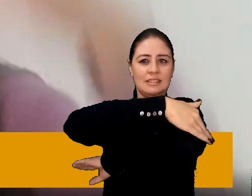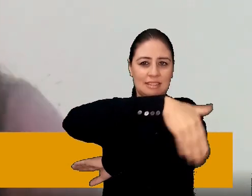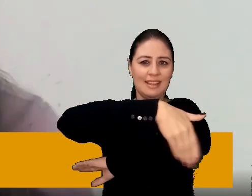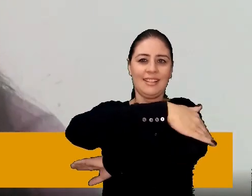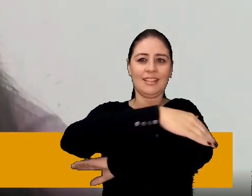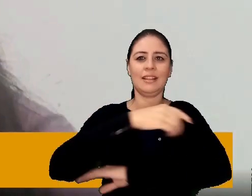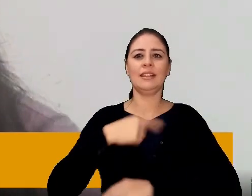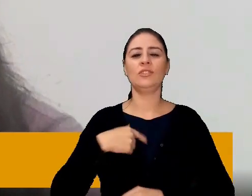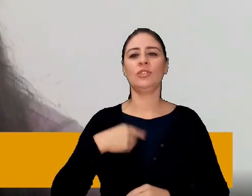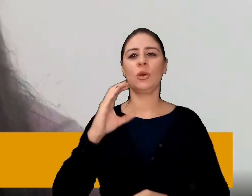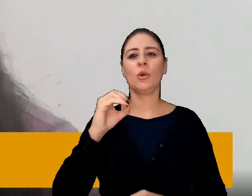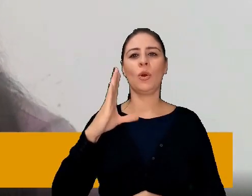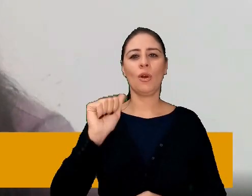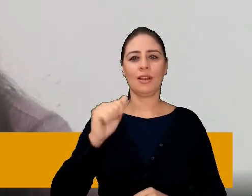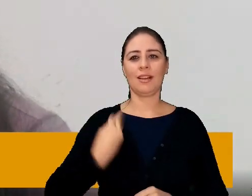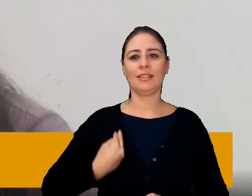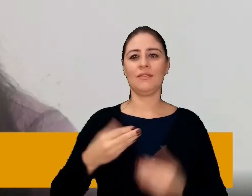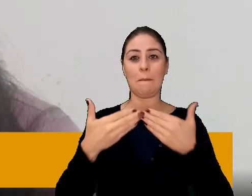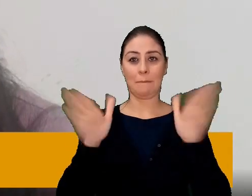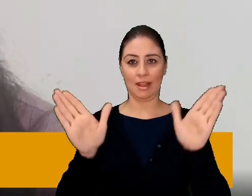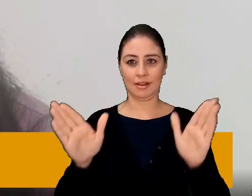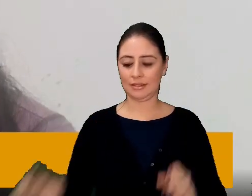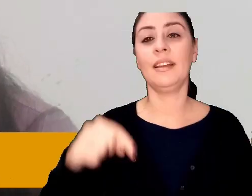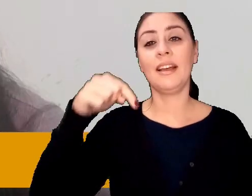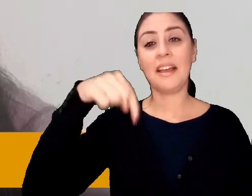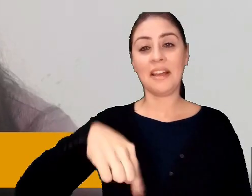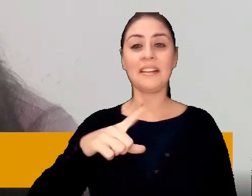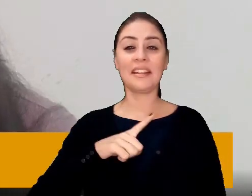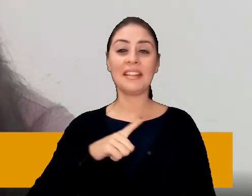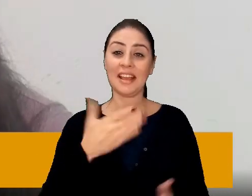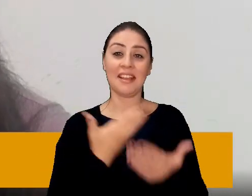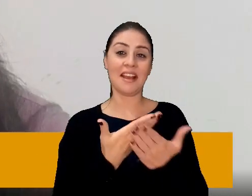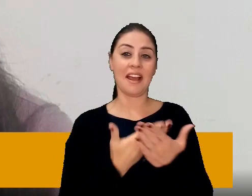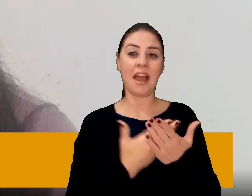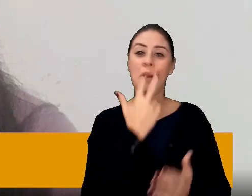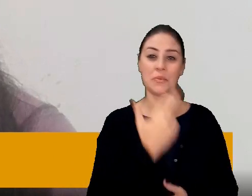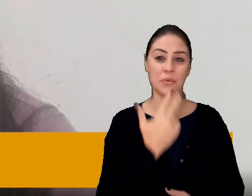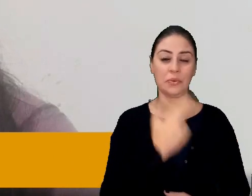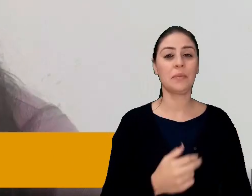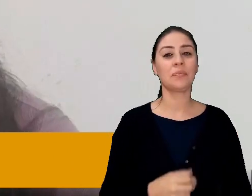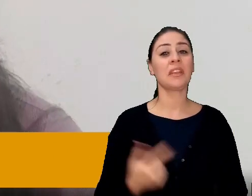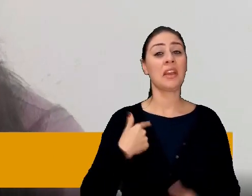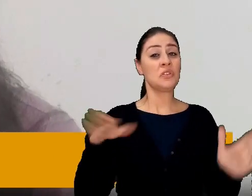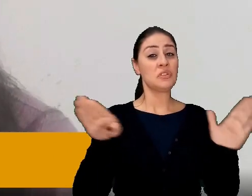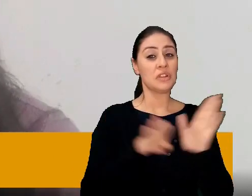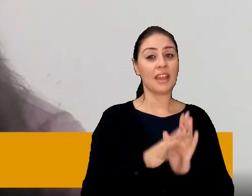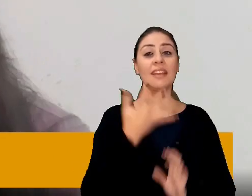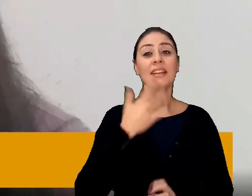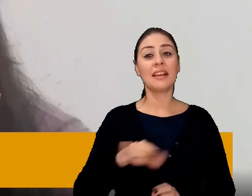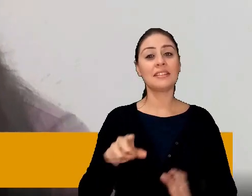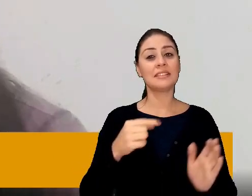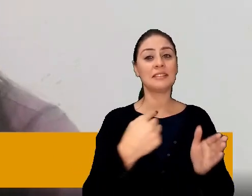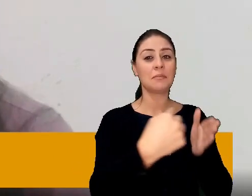Daí quando eu cheguei, a Oca estava aberta, que aqui na Oca tem aulas de Caingangue e Guarani. E daí quando eu cheguei aqui, as crianças saíram da